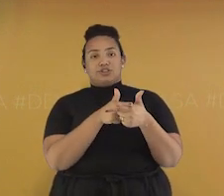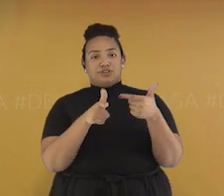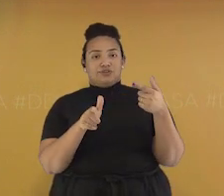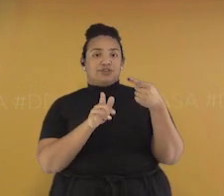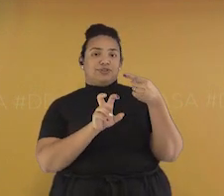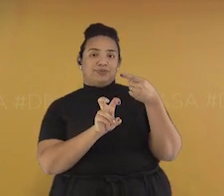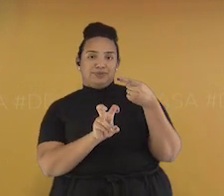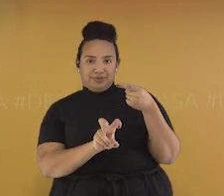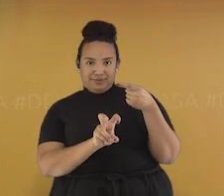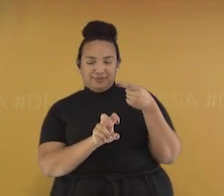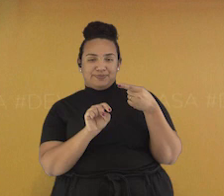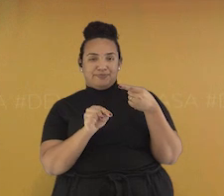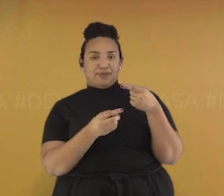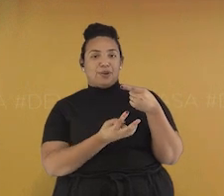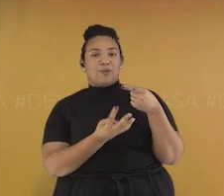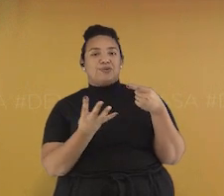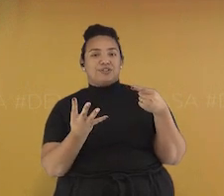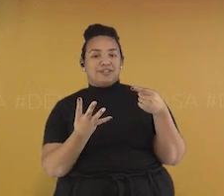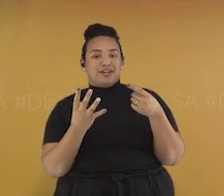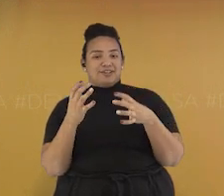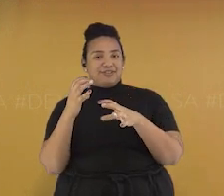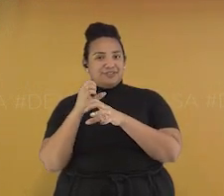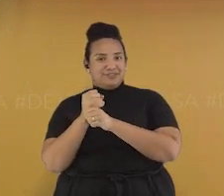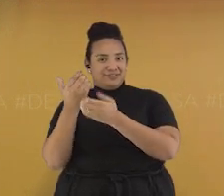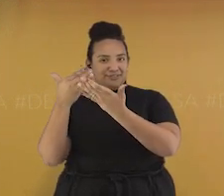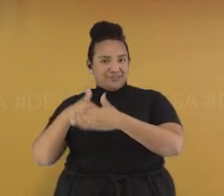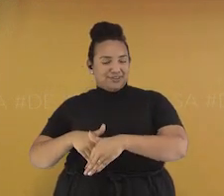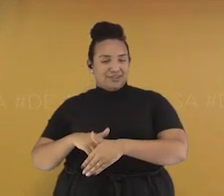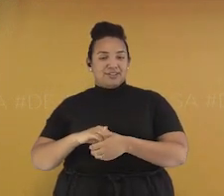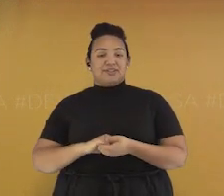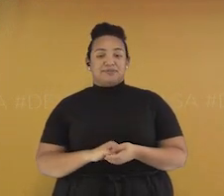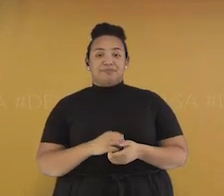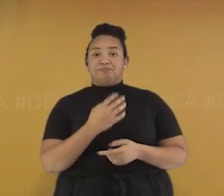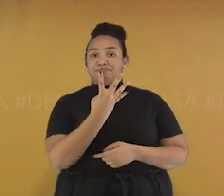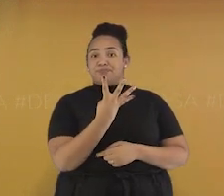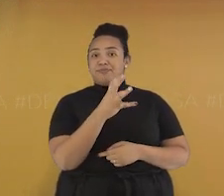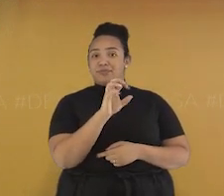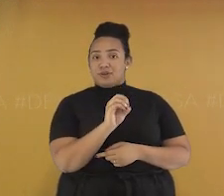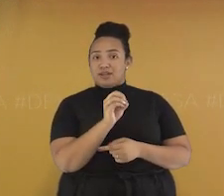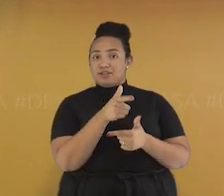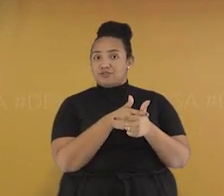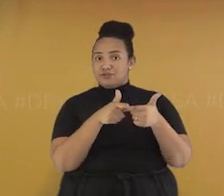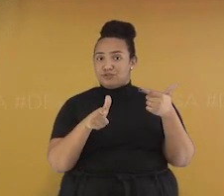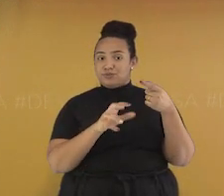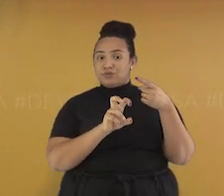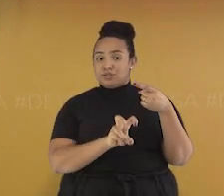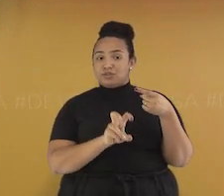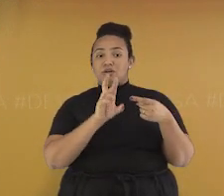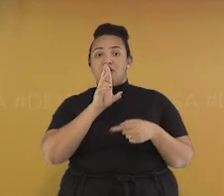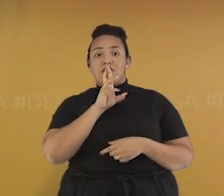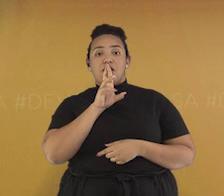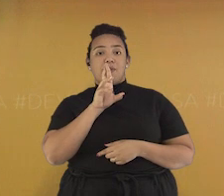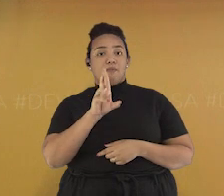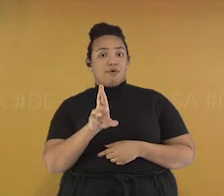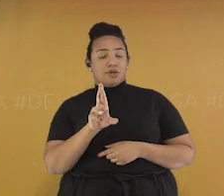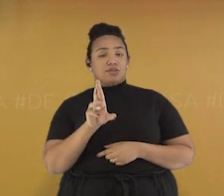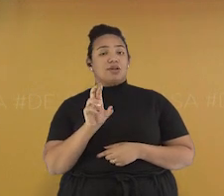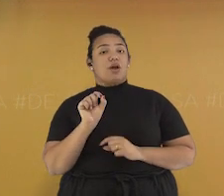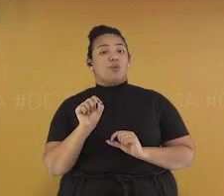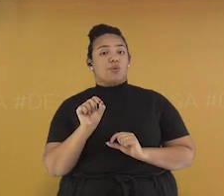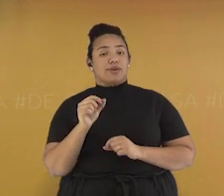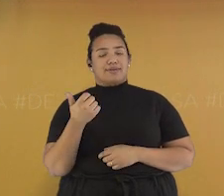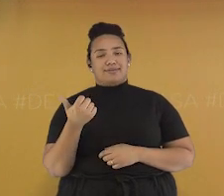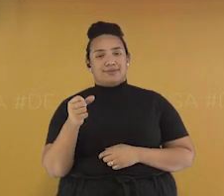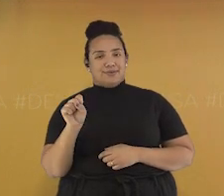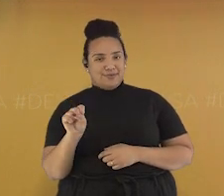é a quantidade de notas. Fazendo 40 dividido por 5, iremos encontrar exatamente